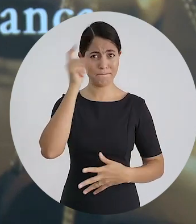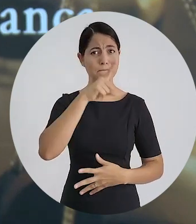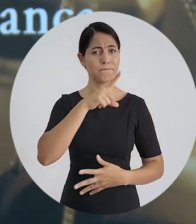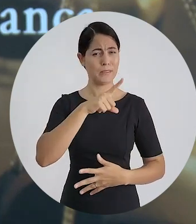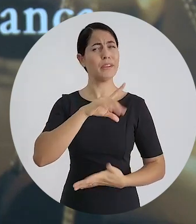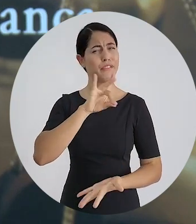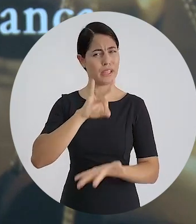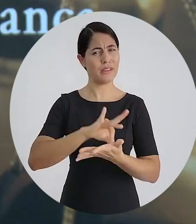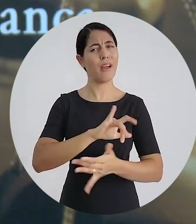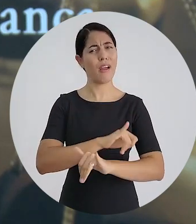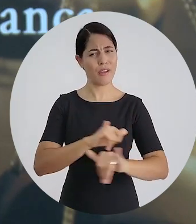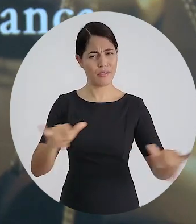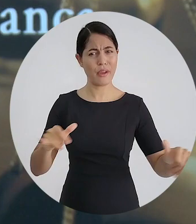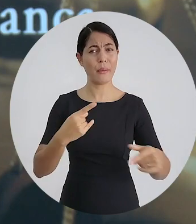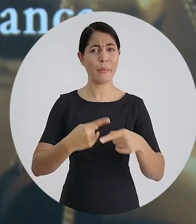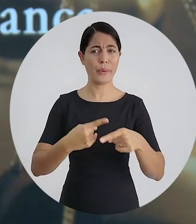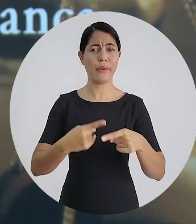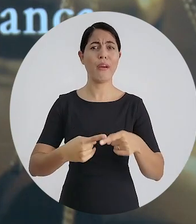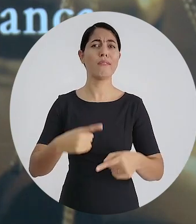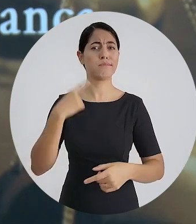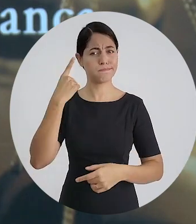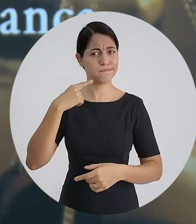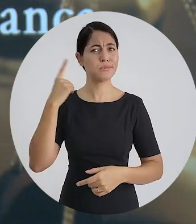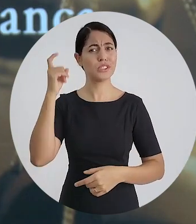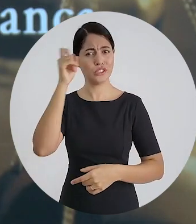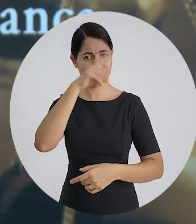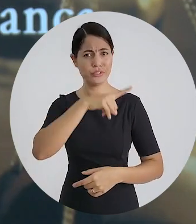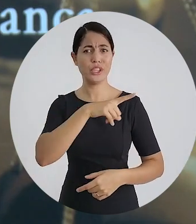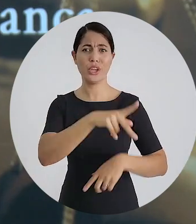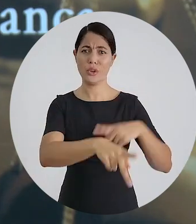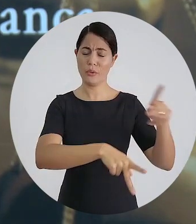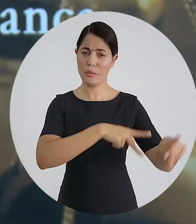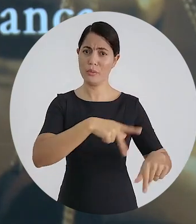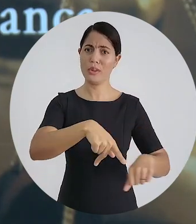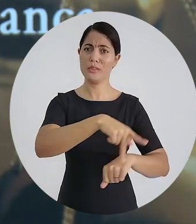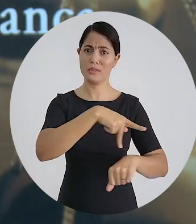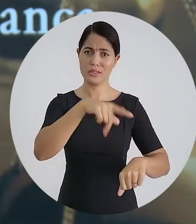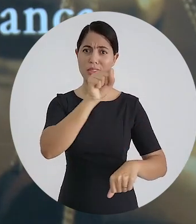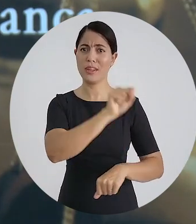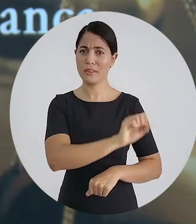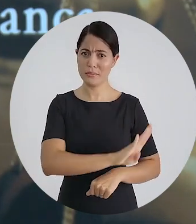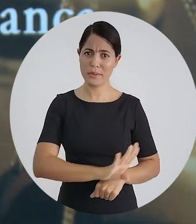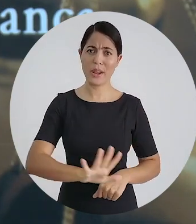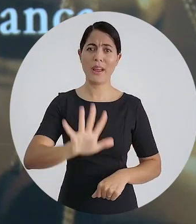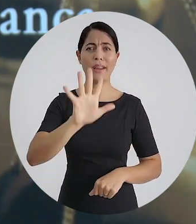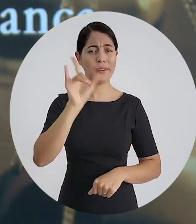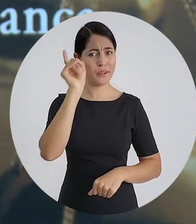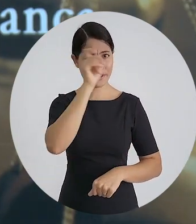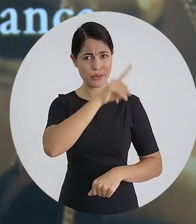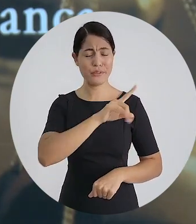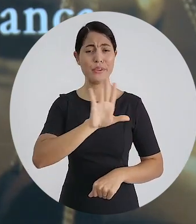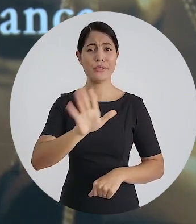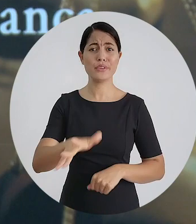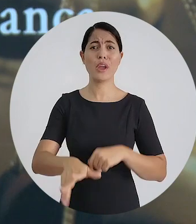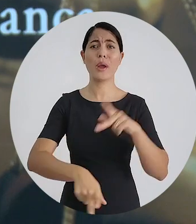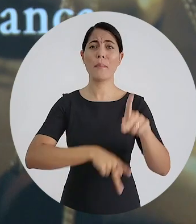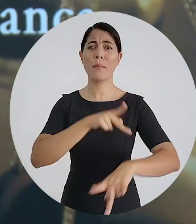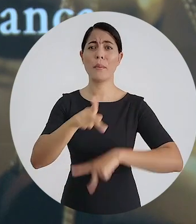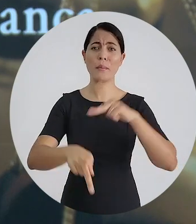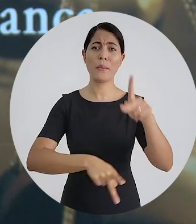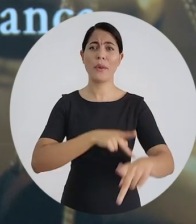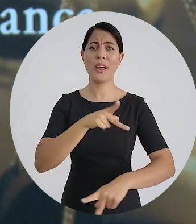enorme dificuldade, o povo brasileiro passa por enorme dificuldade. Nós perdemos 224 mil vidas até